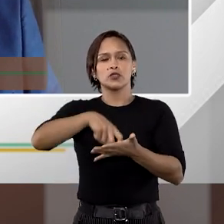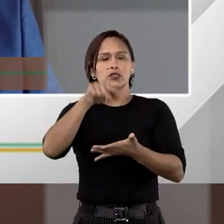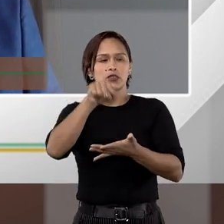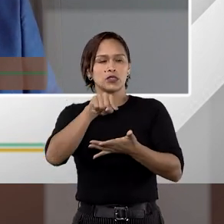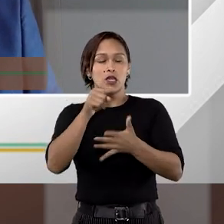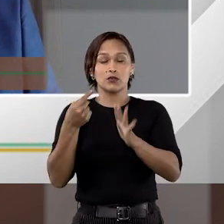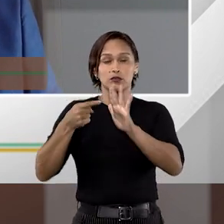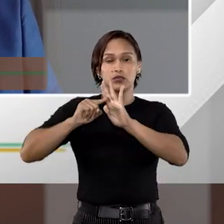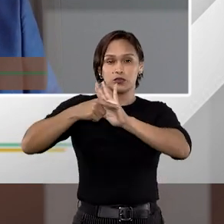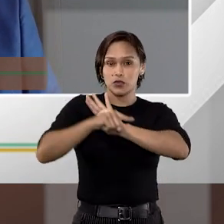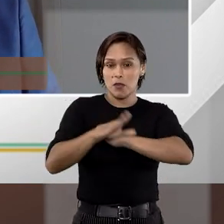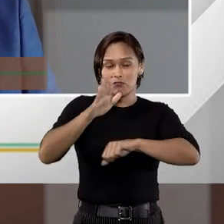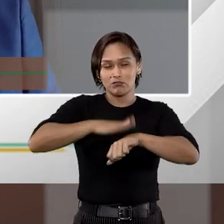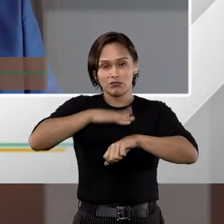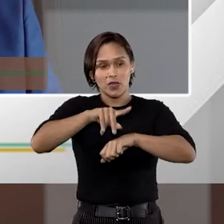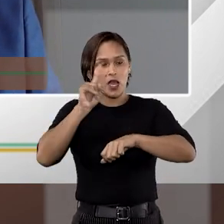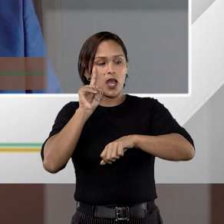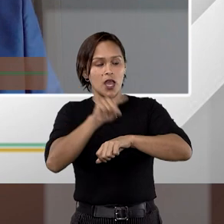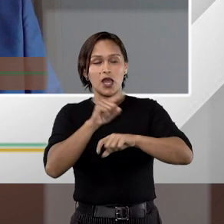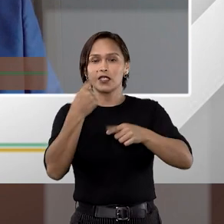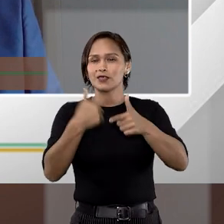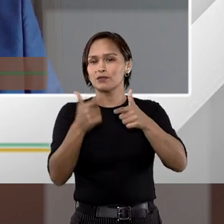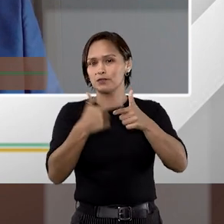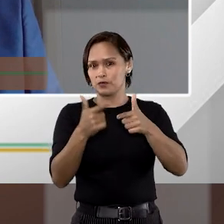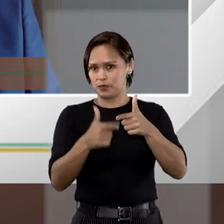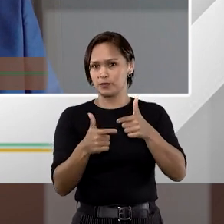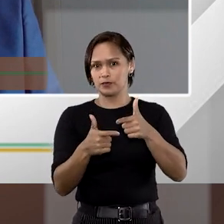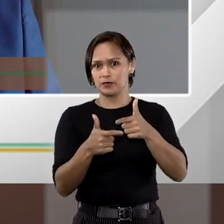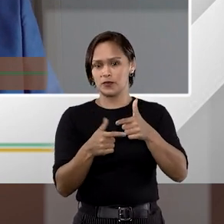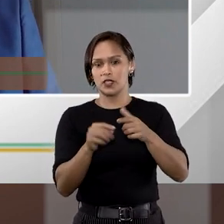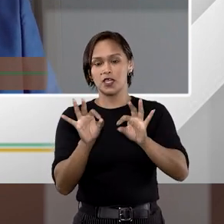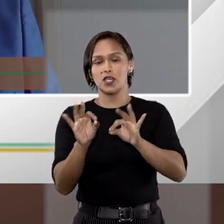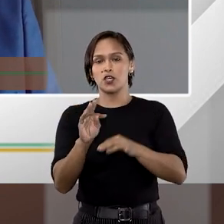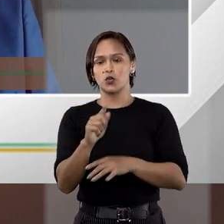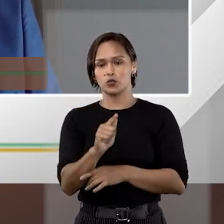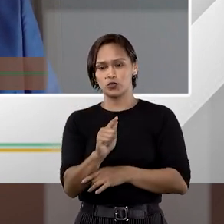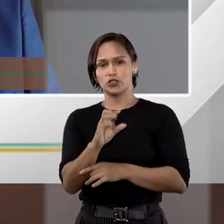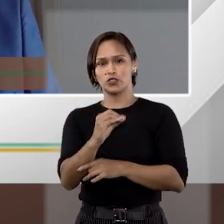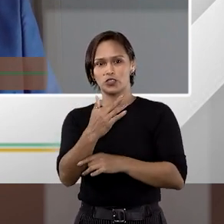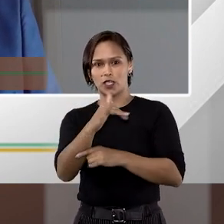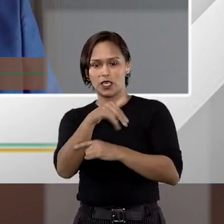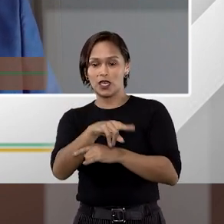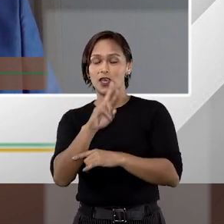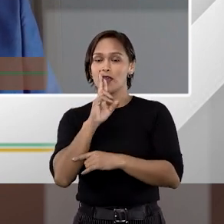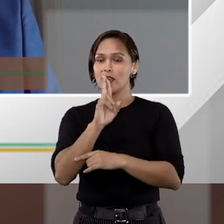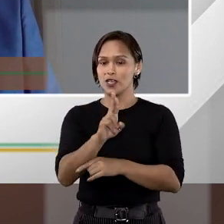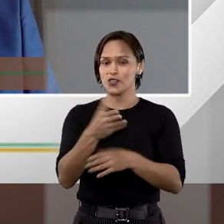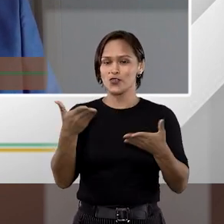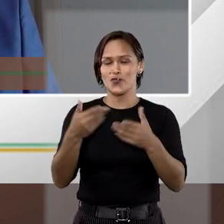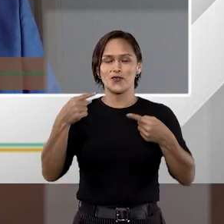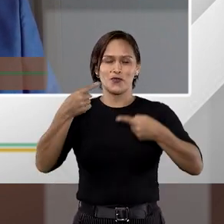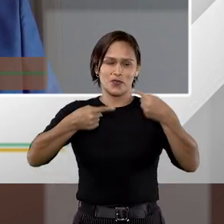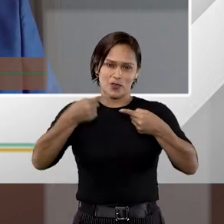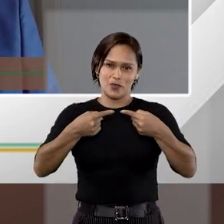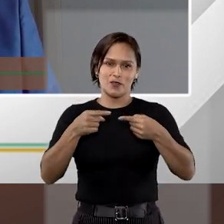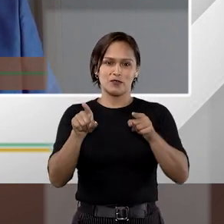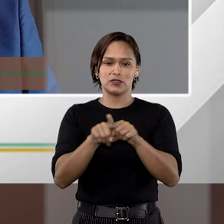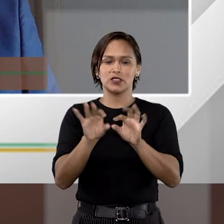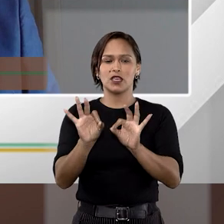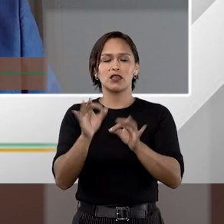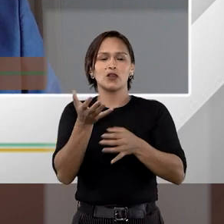acaba por intensificar ainda mais aquele conflito e o jecrim ele procura resolver o conflito